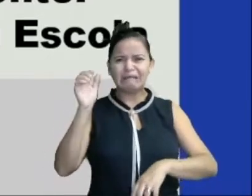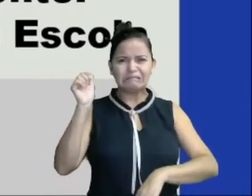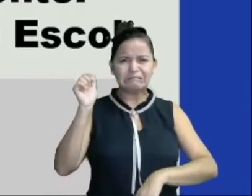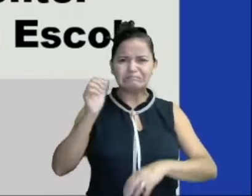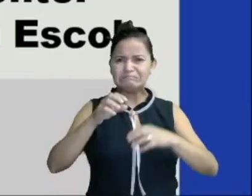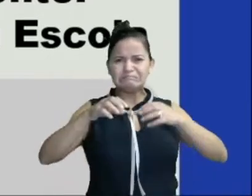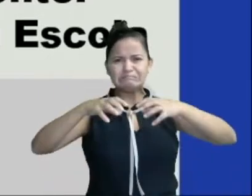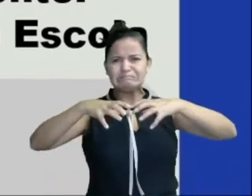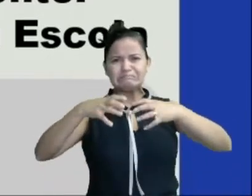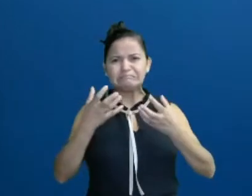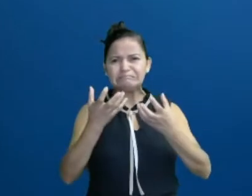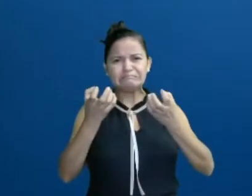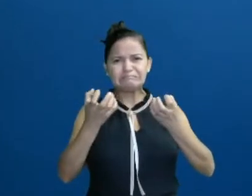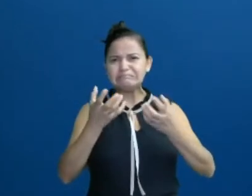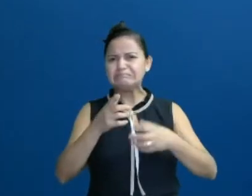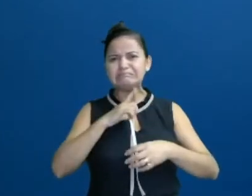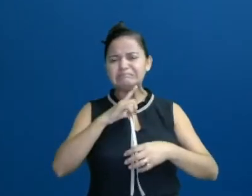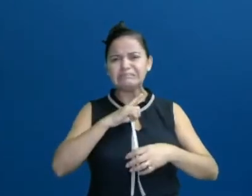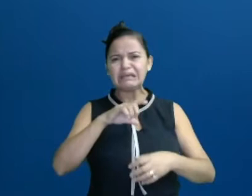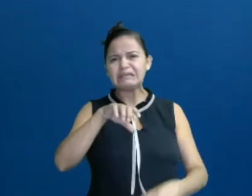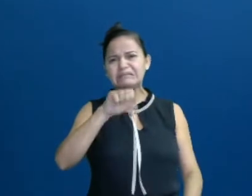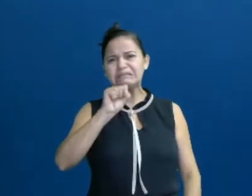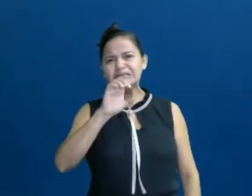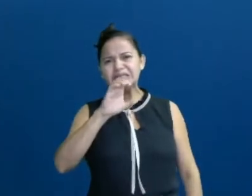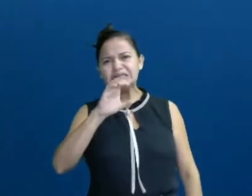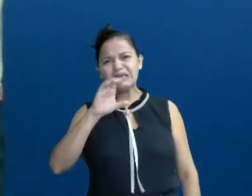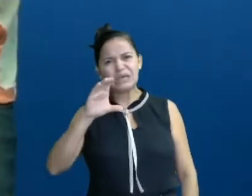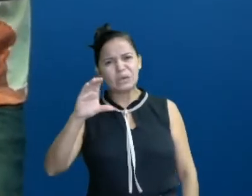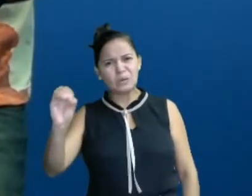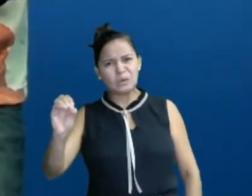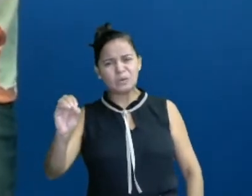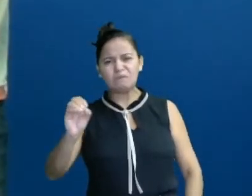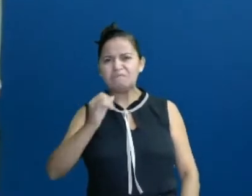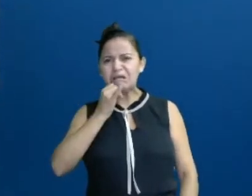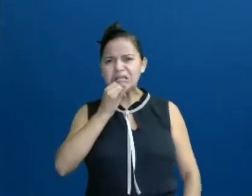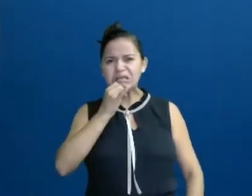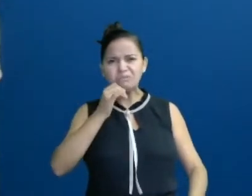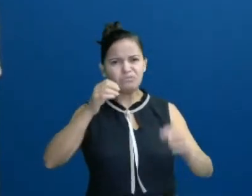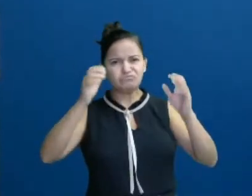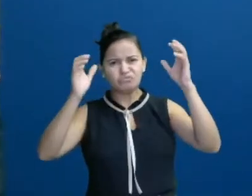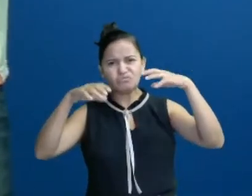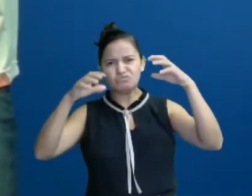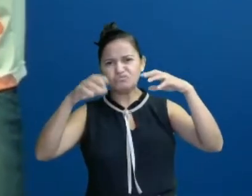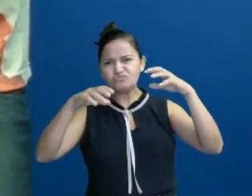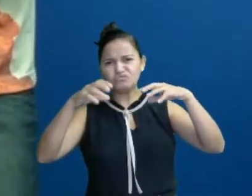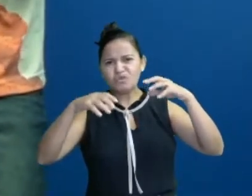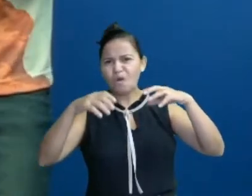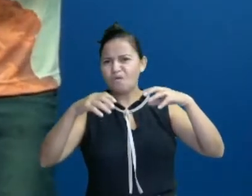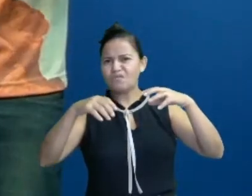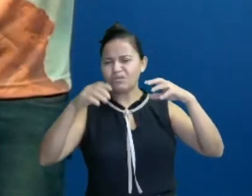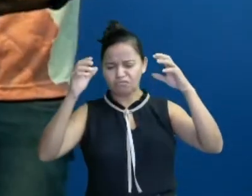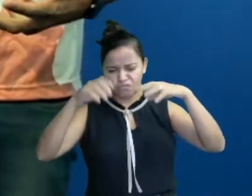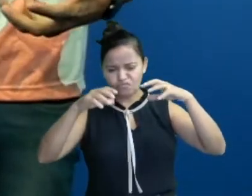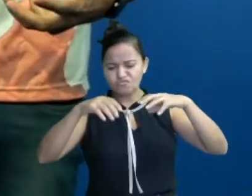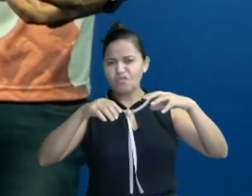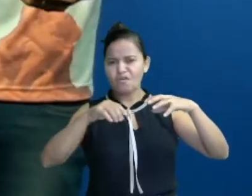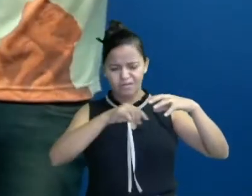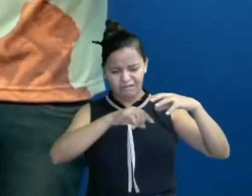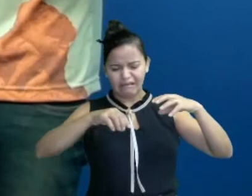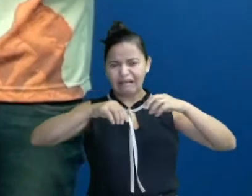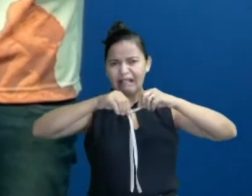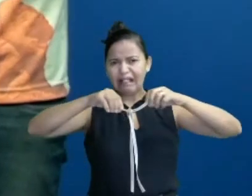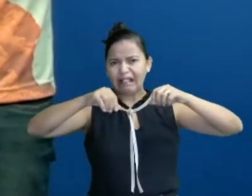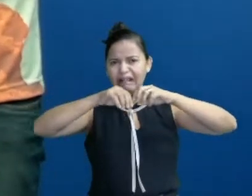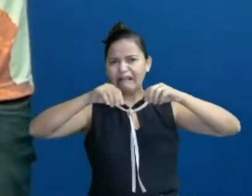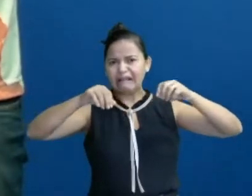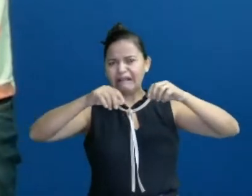imaginem que esse solo arenoso, no momento que chove, esse solo ele é lavado pela água da chuva.